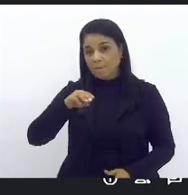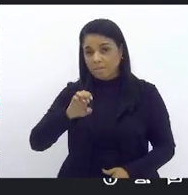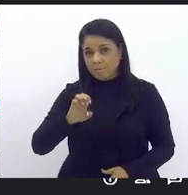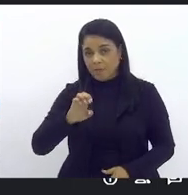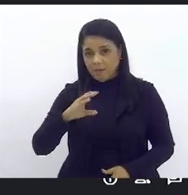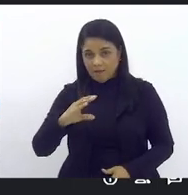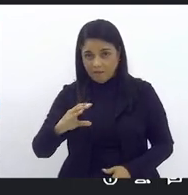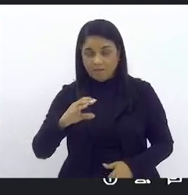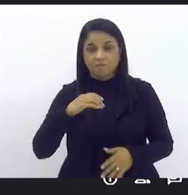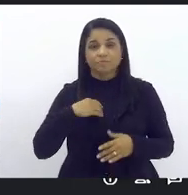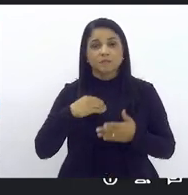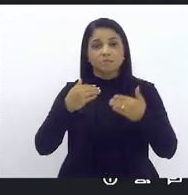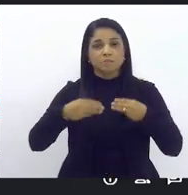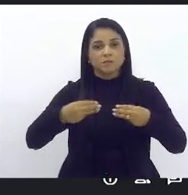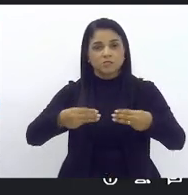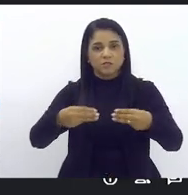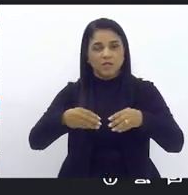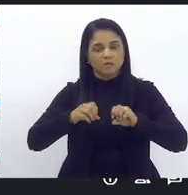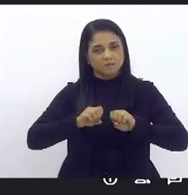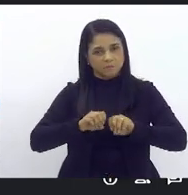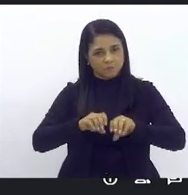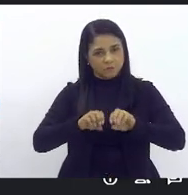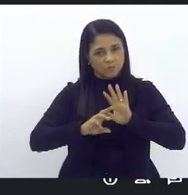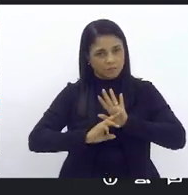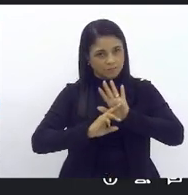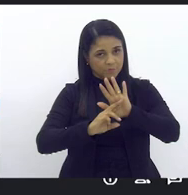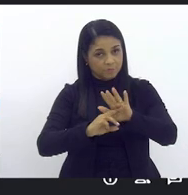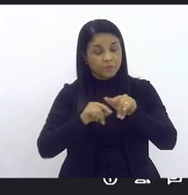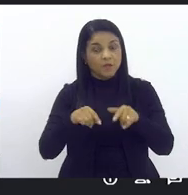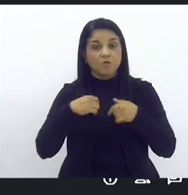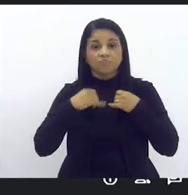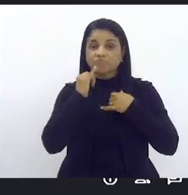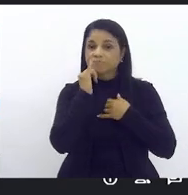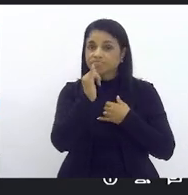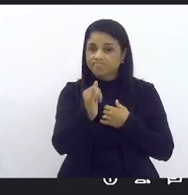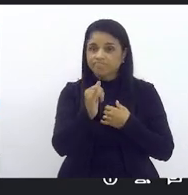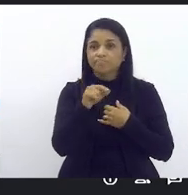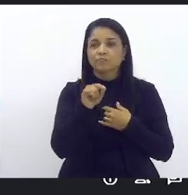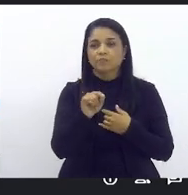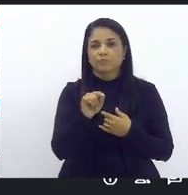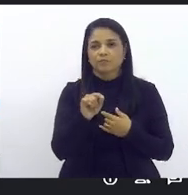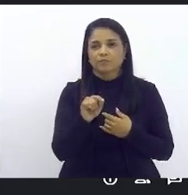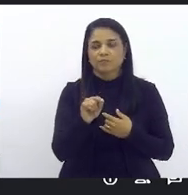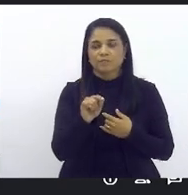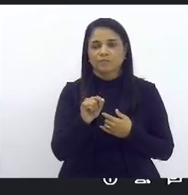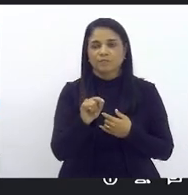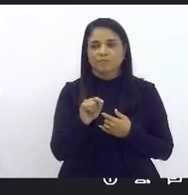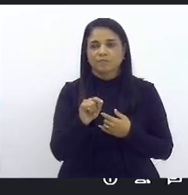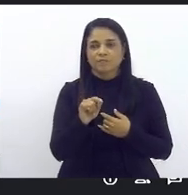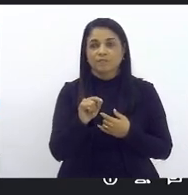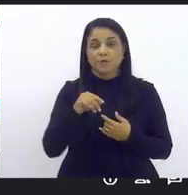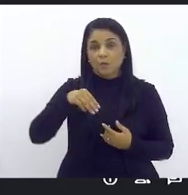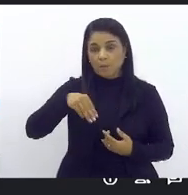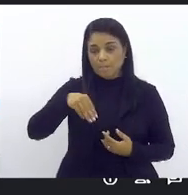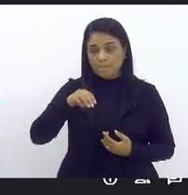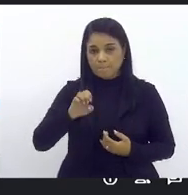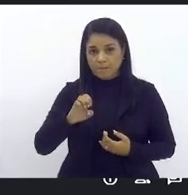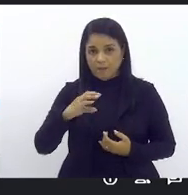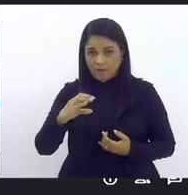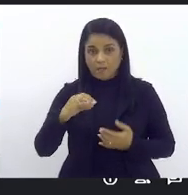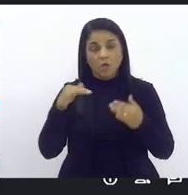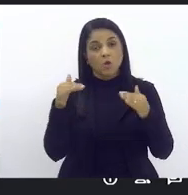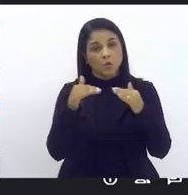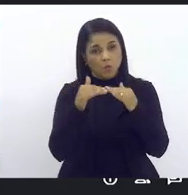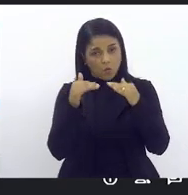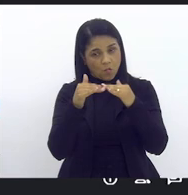O Ministério da Educação. Então, o que eu tenho para dizer é que o MEC